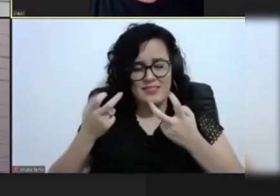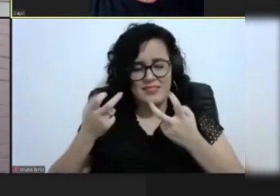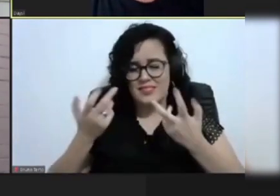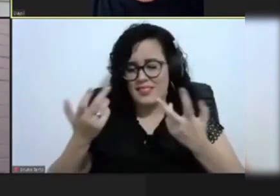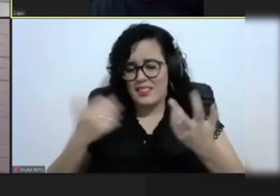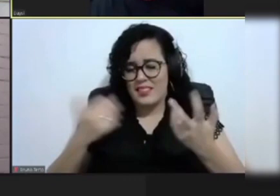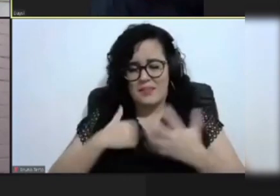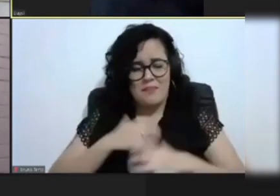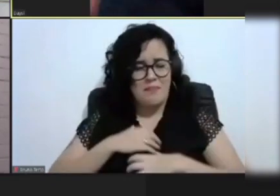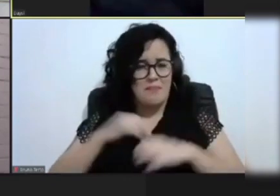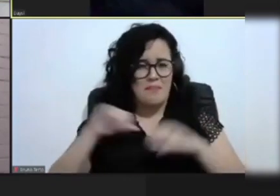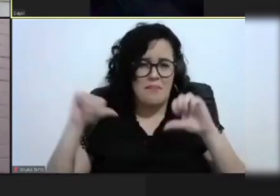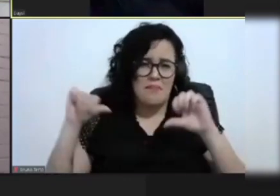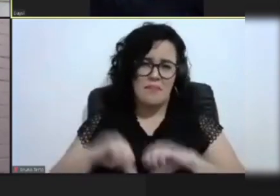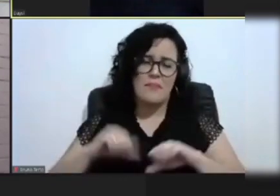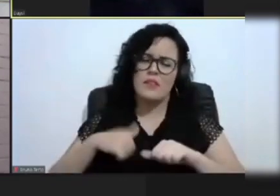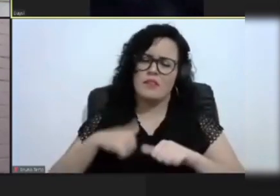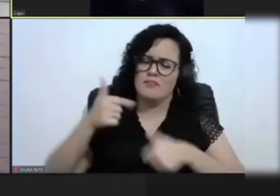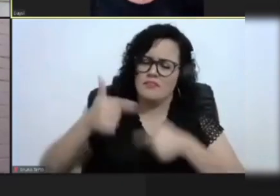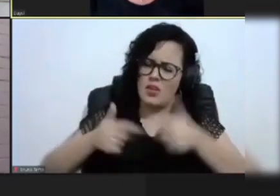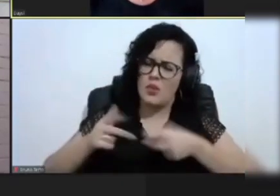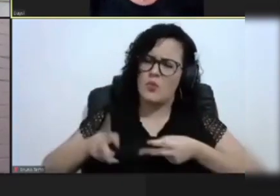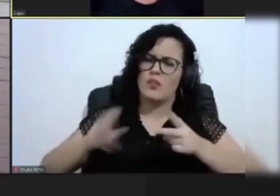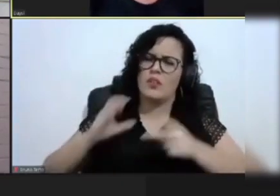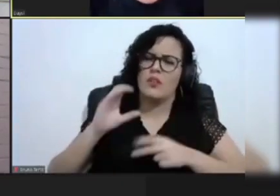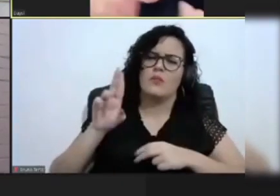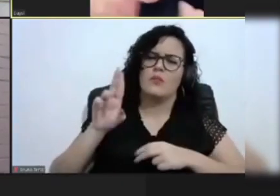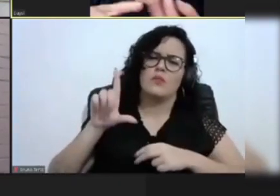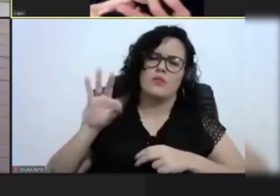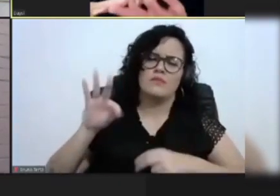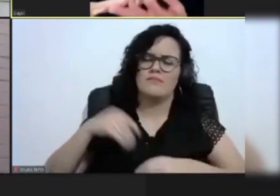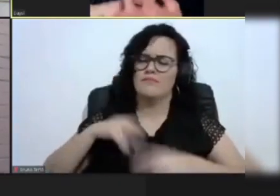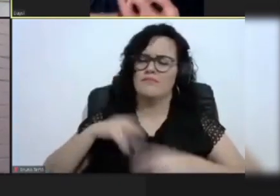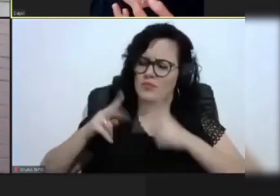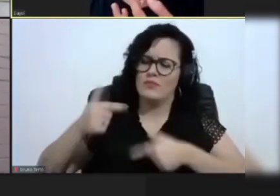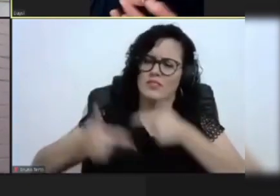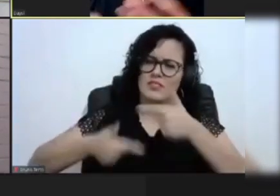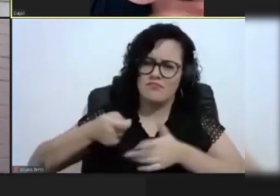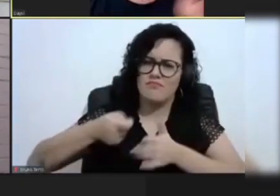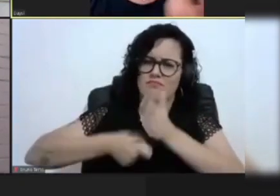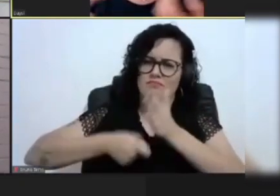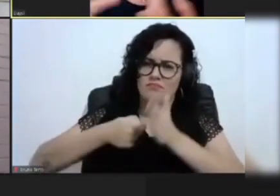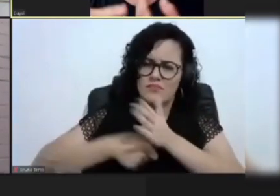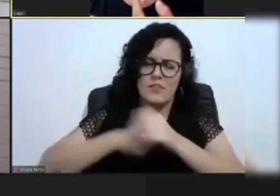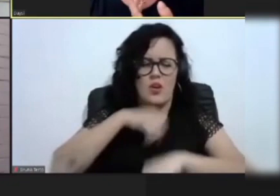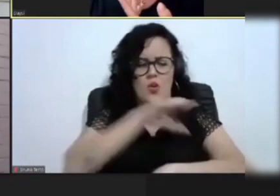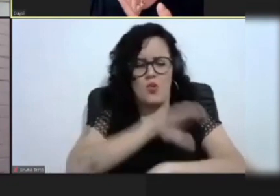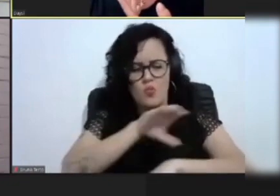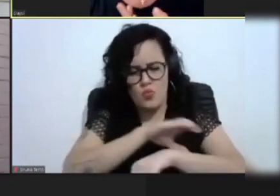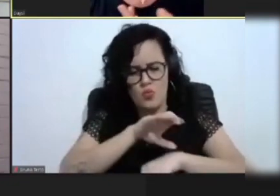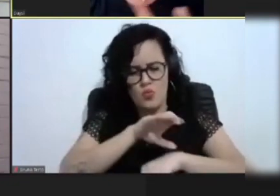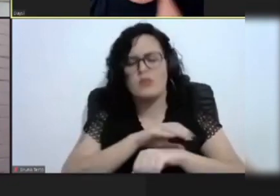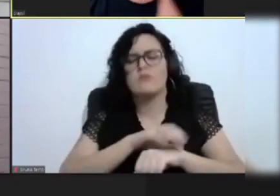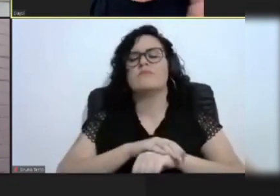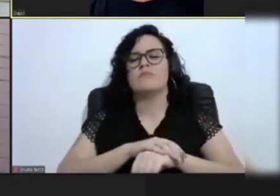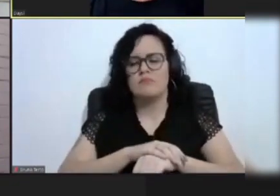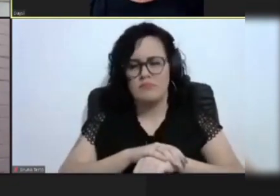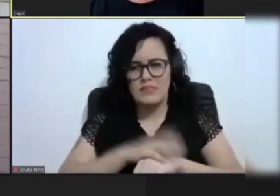Continuo trabalhando, fazendo acordo todos os meses, fazendo os cursos, fazendo